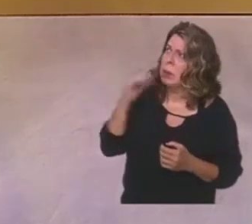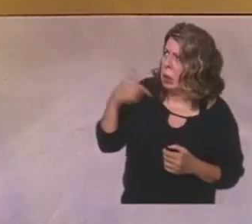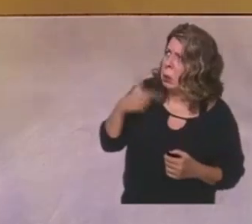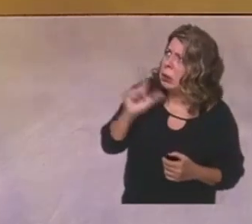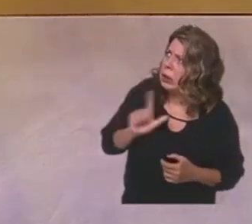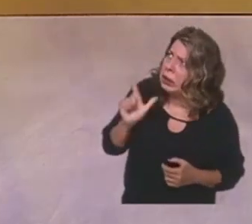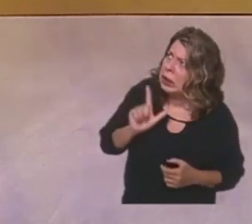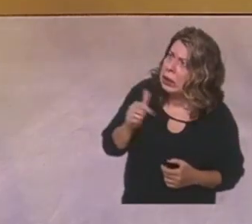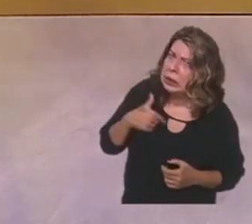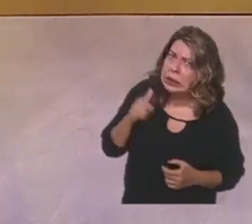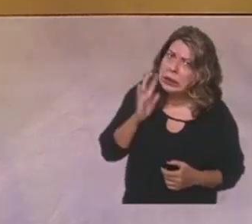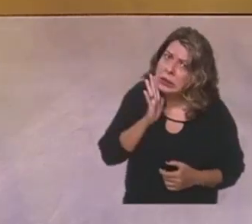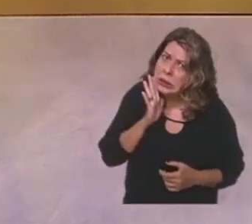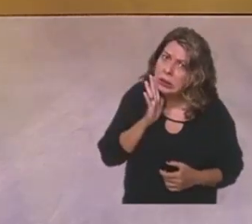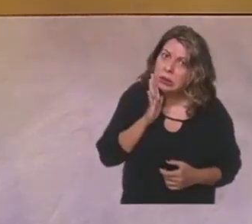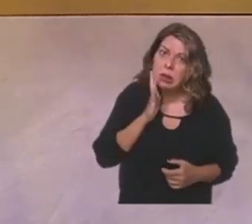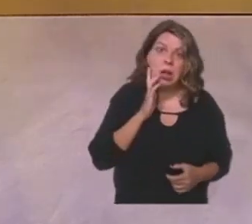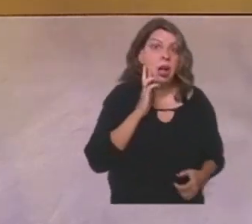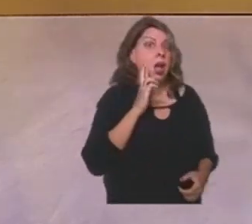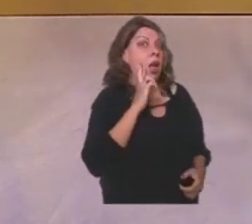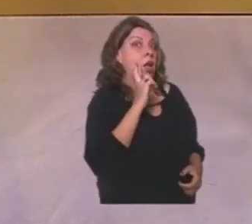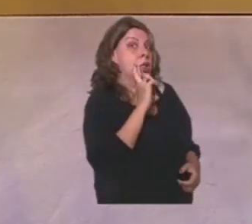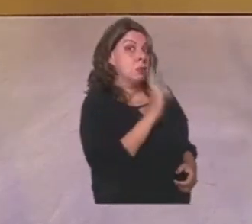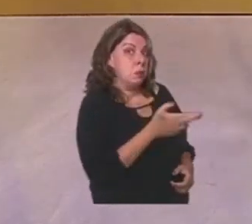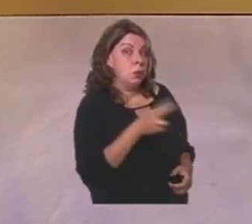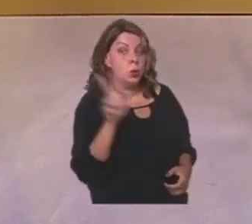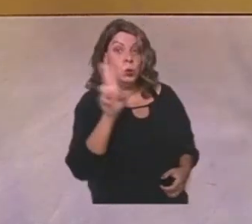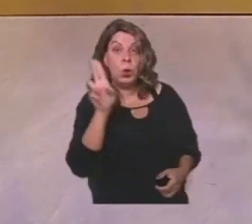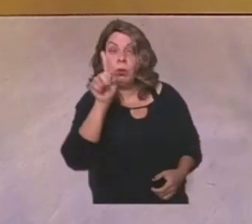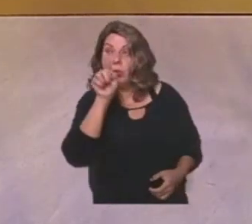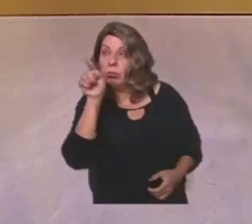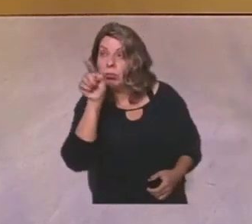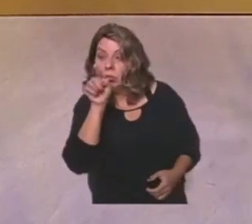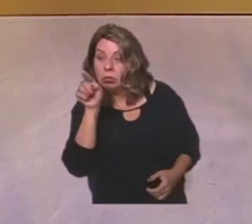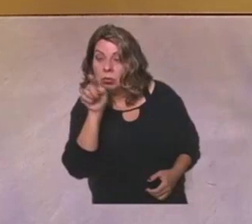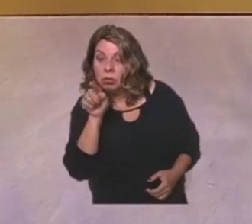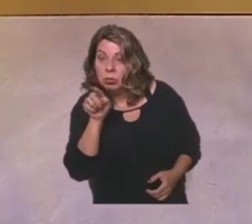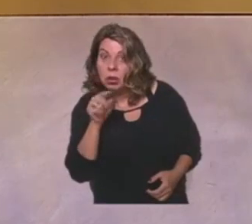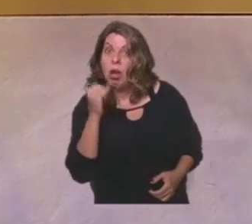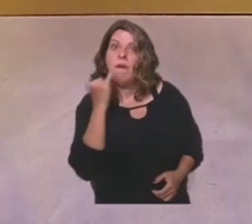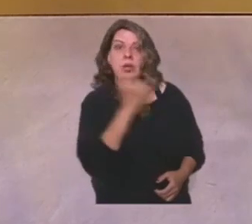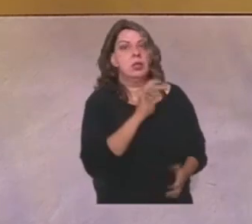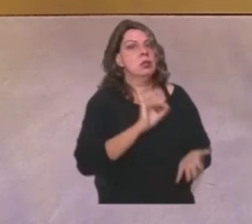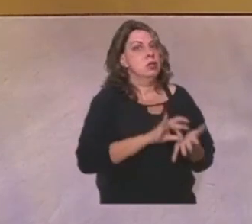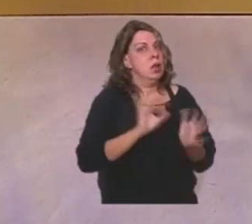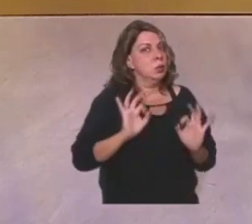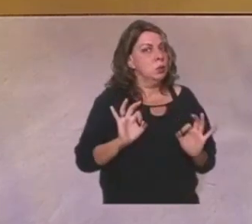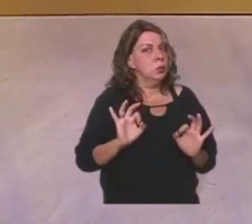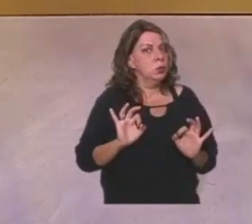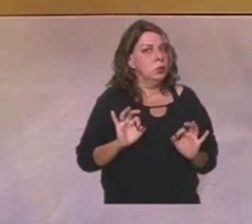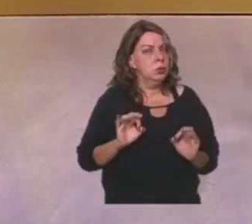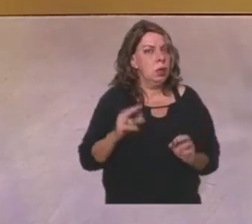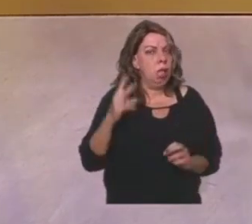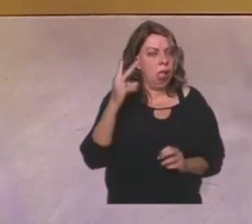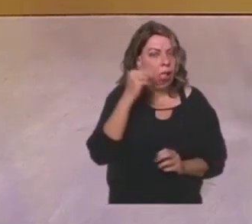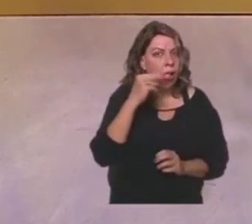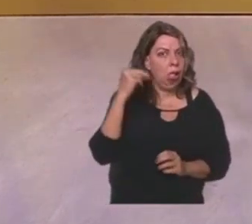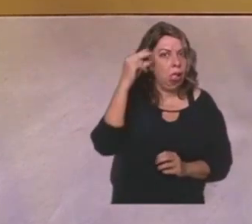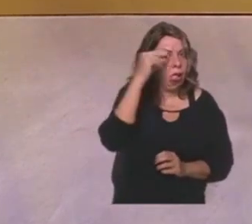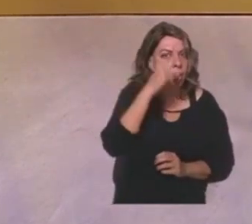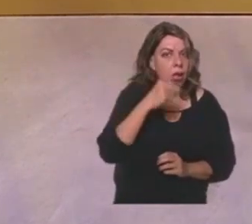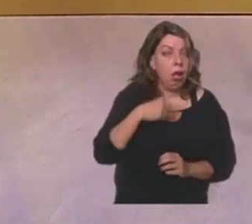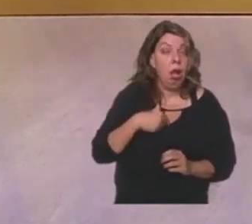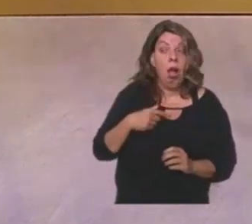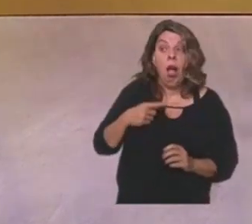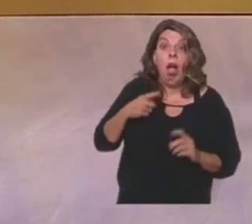eu fui contemplado o Caju Cap. Aí vai procurar na listagem o teu nome direitinho e vai te informar, tá bom? Verdade. Não cai em conversa, principalmente se alguém